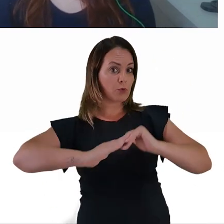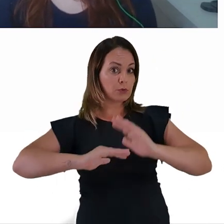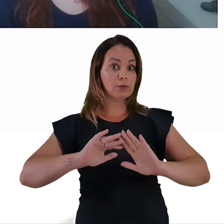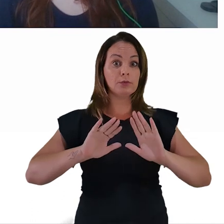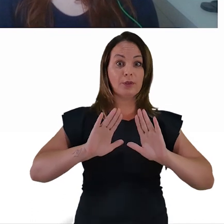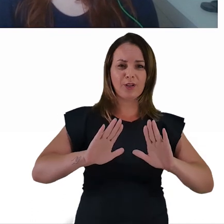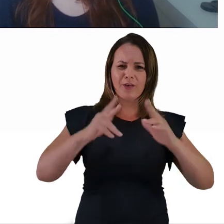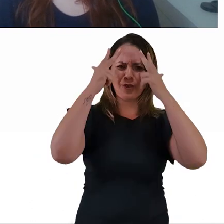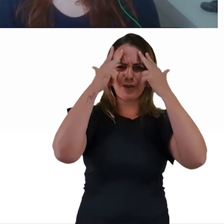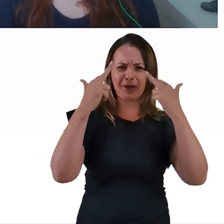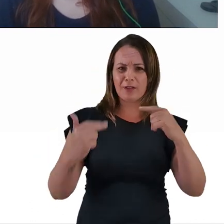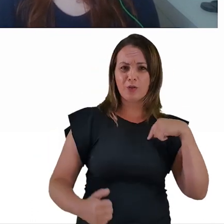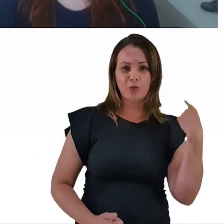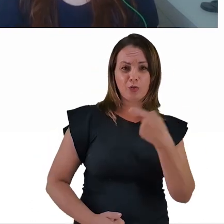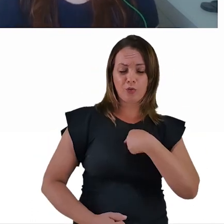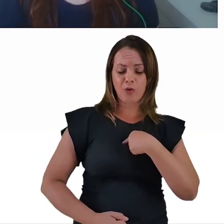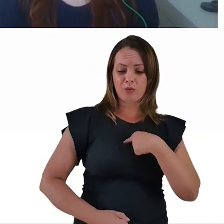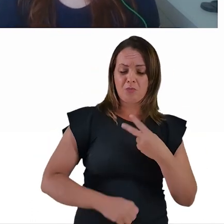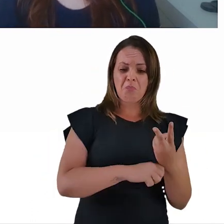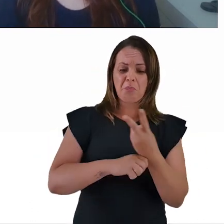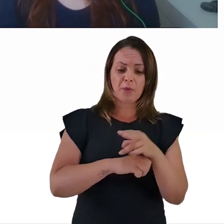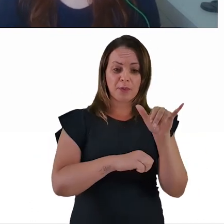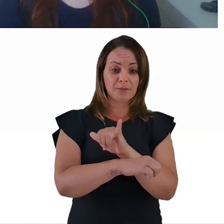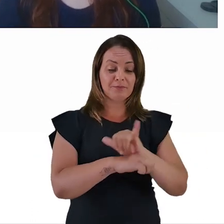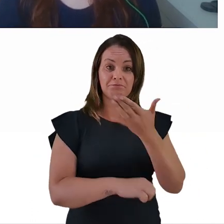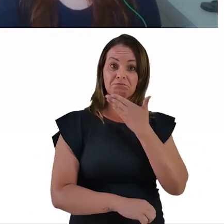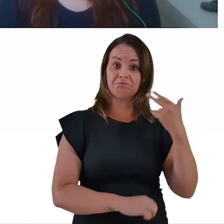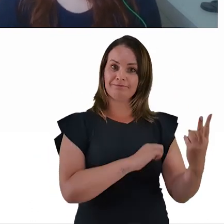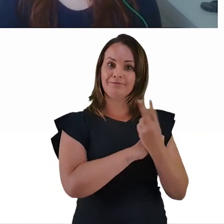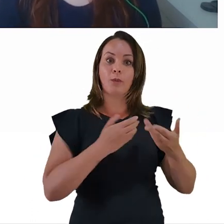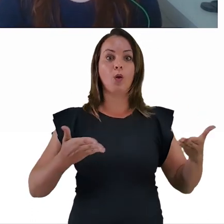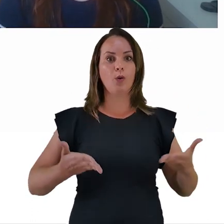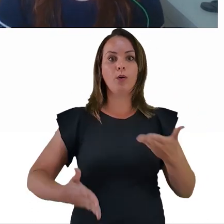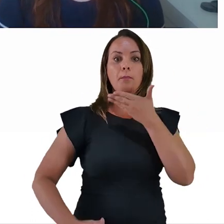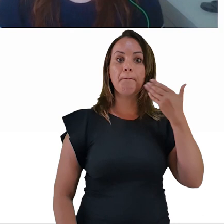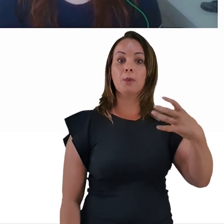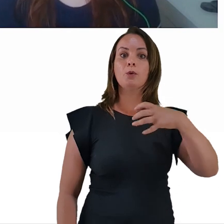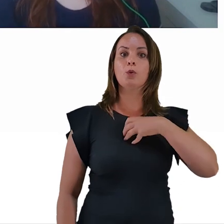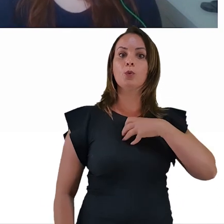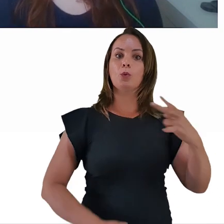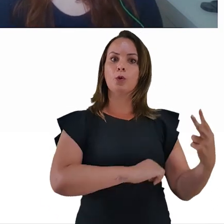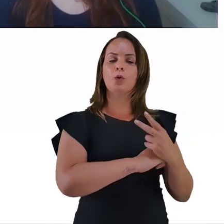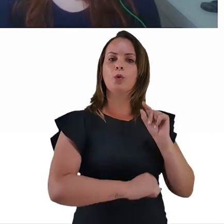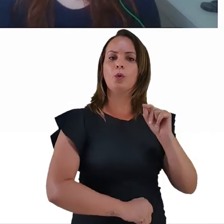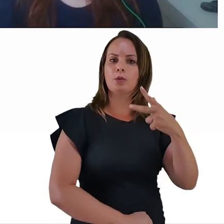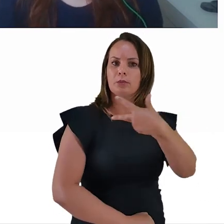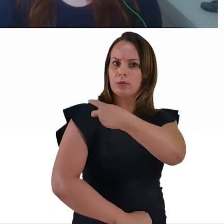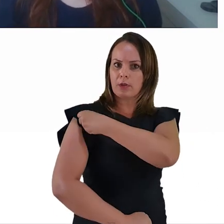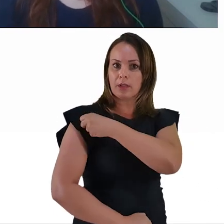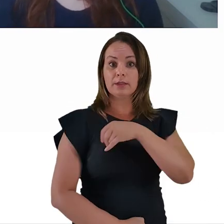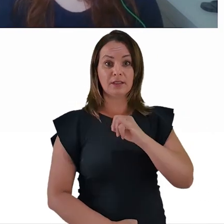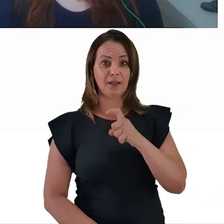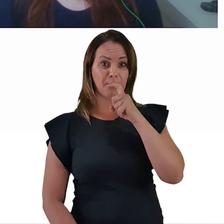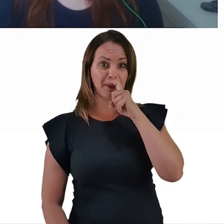formas cada vez melhores de nos proteger, e hoje a melhor forma é tomando a vacina. Então, se o papai, a